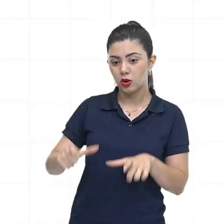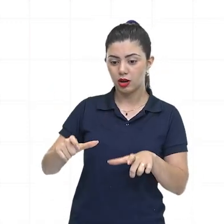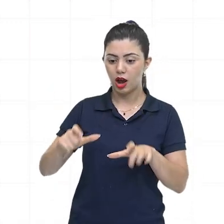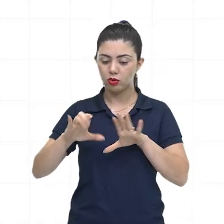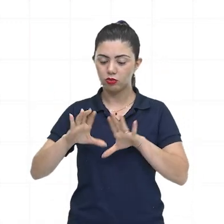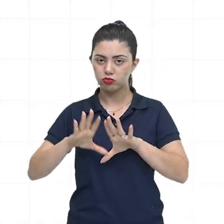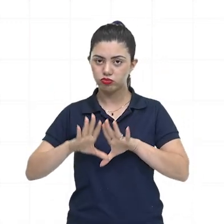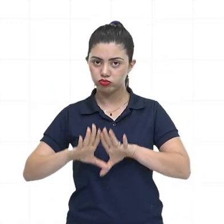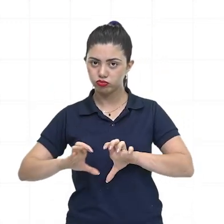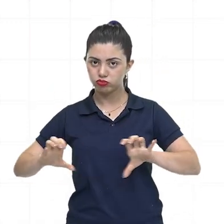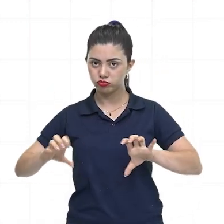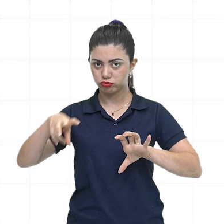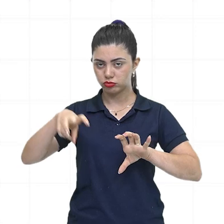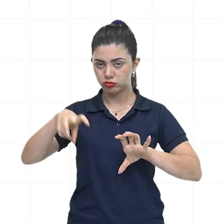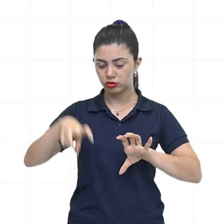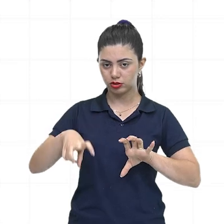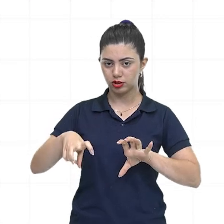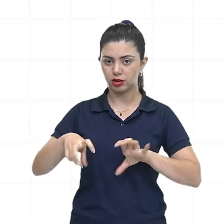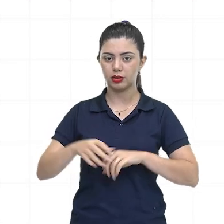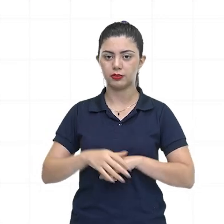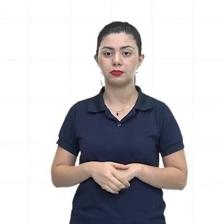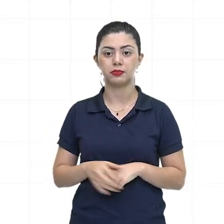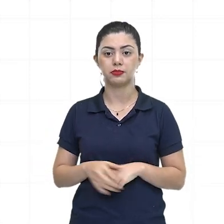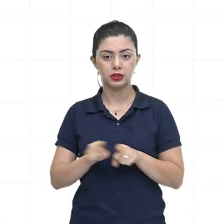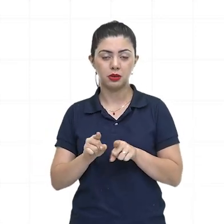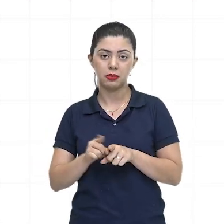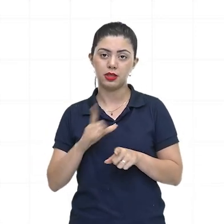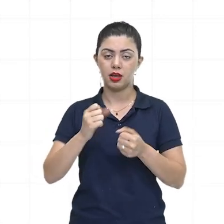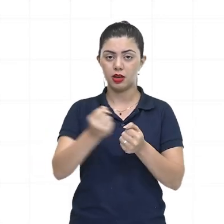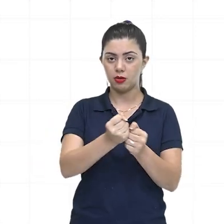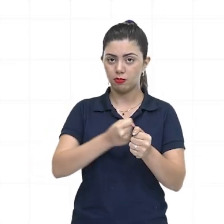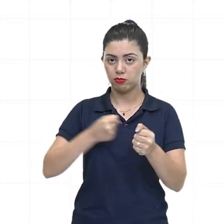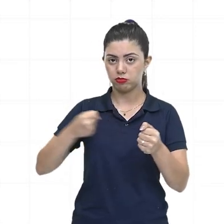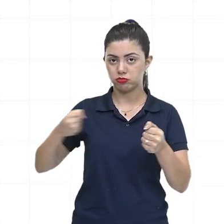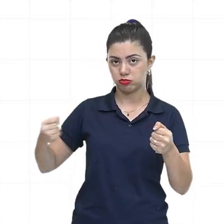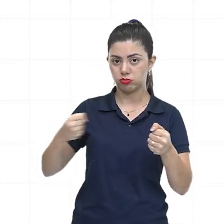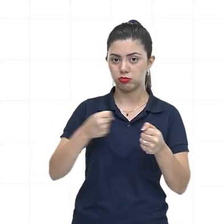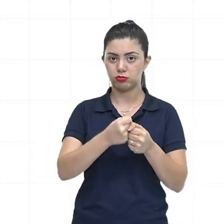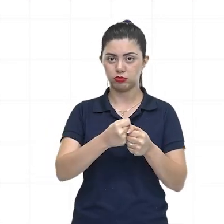certo? Aqui uma porta, uma edícula,